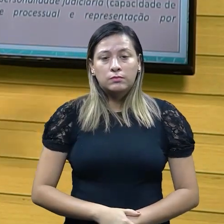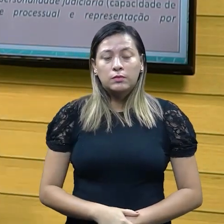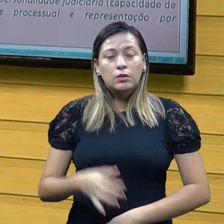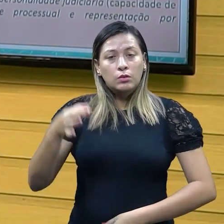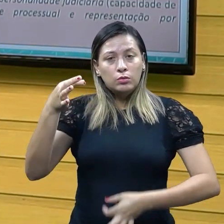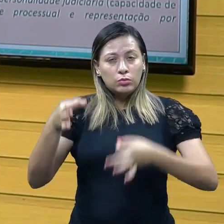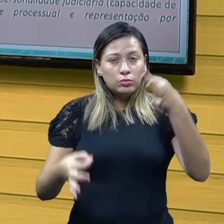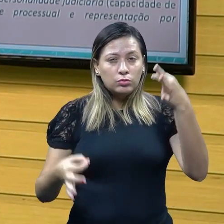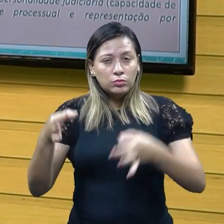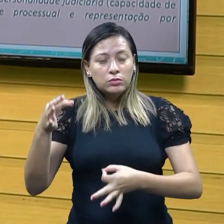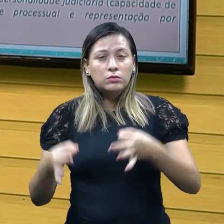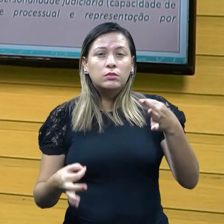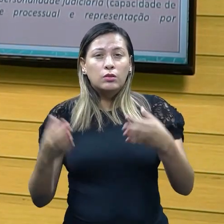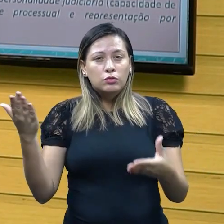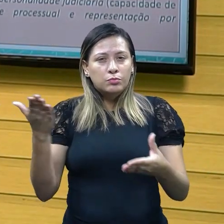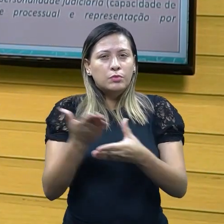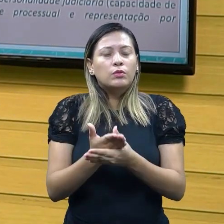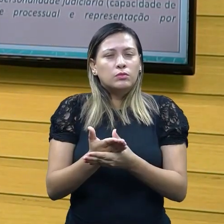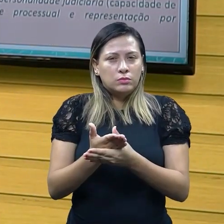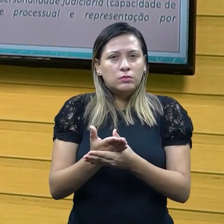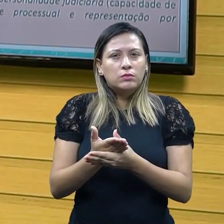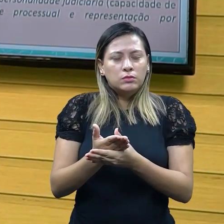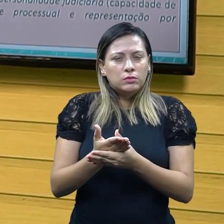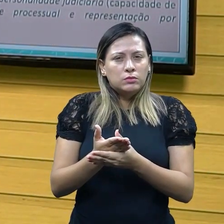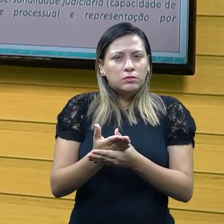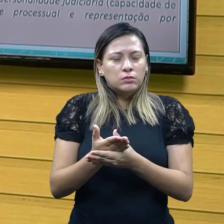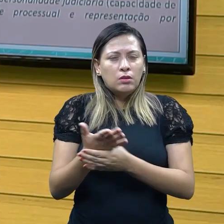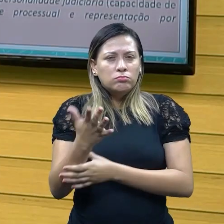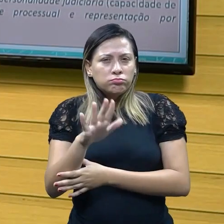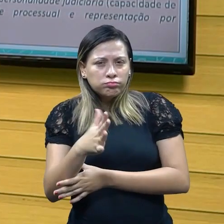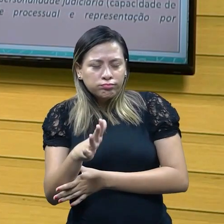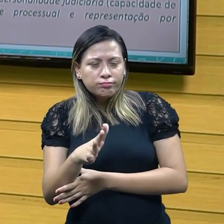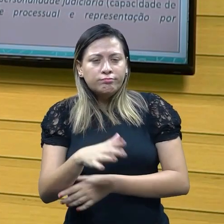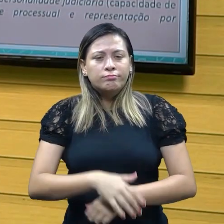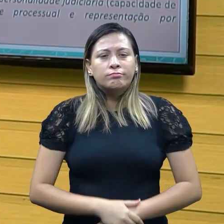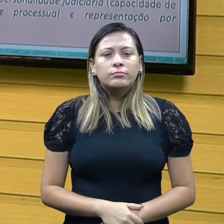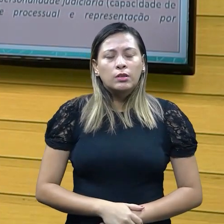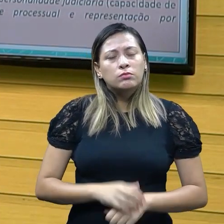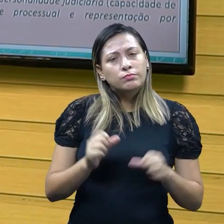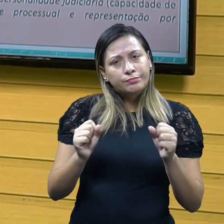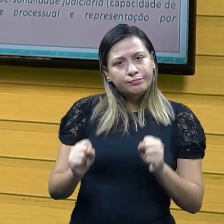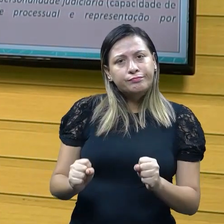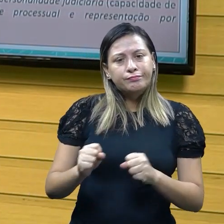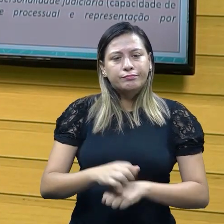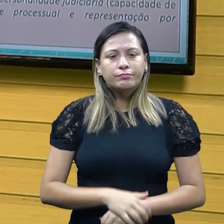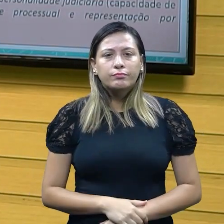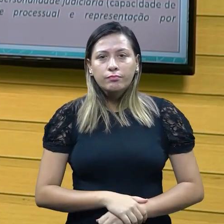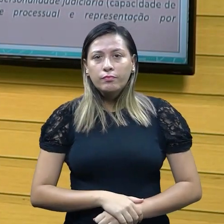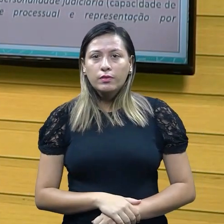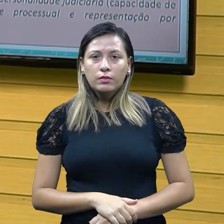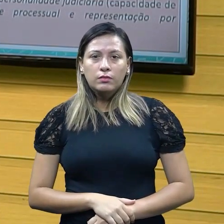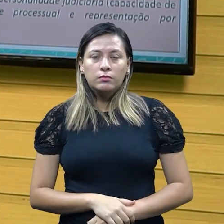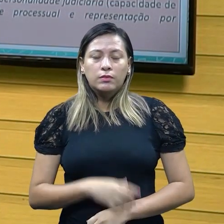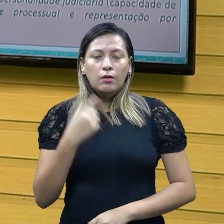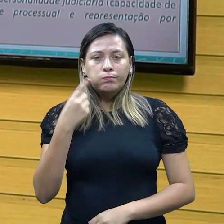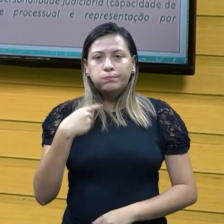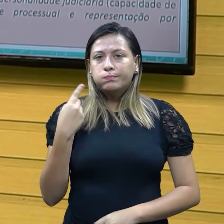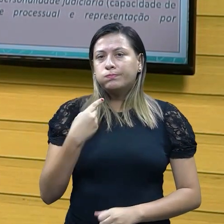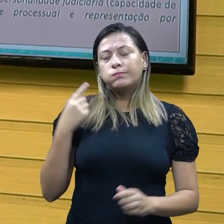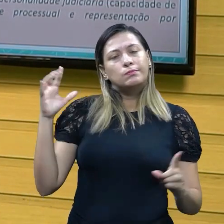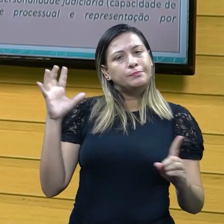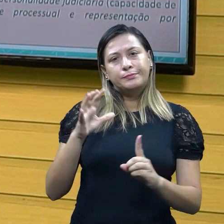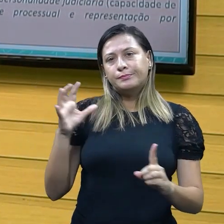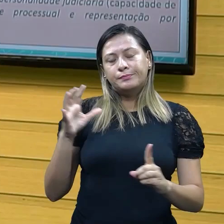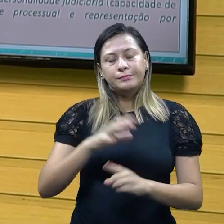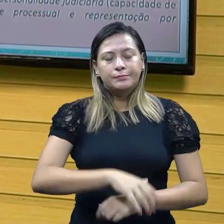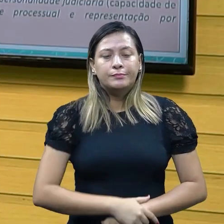nos juizados de pequenas causas, algumas possibilidades que você teria de ajuizar as ações, né? Sem o intermédio do advogado,